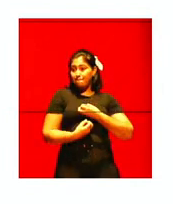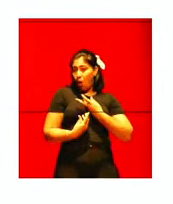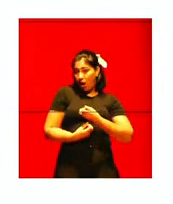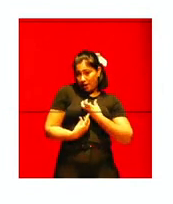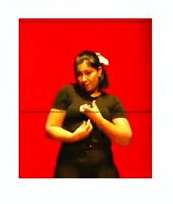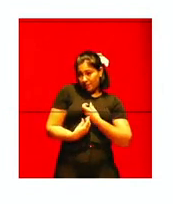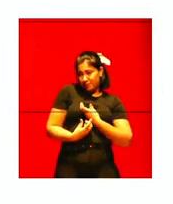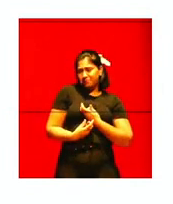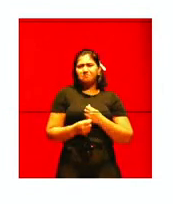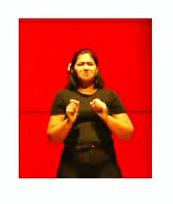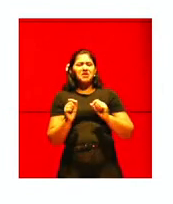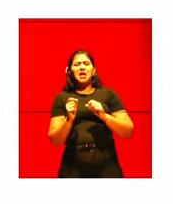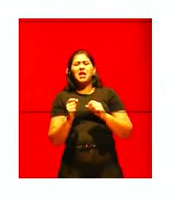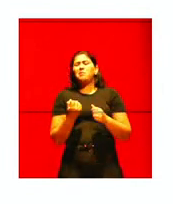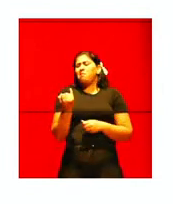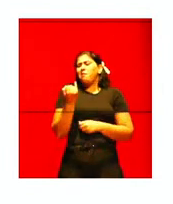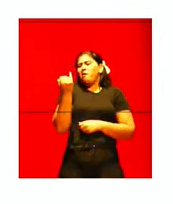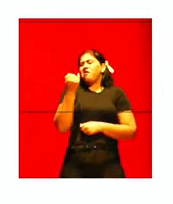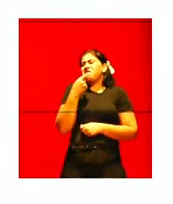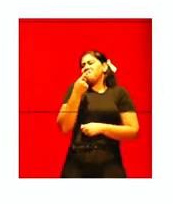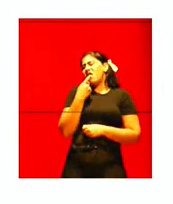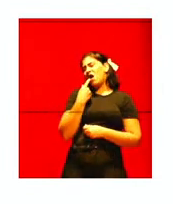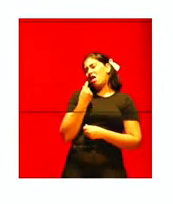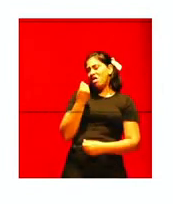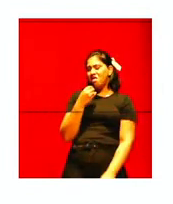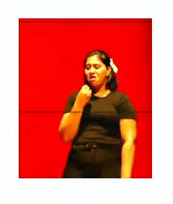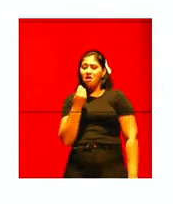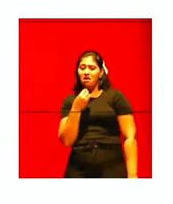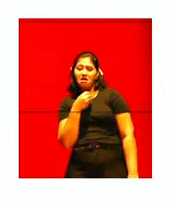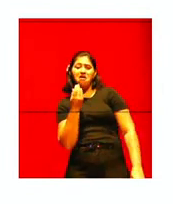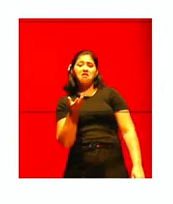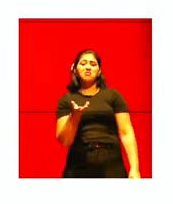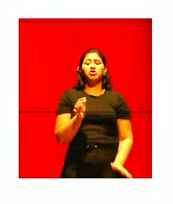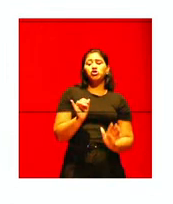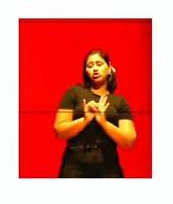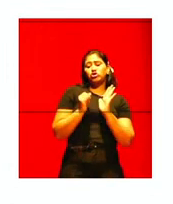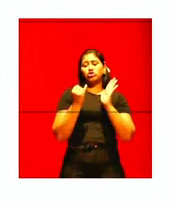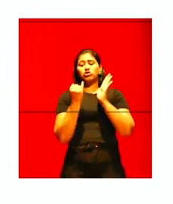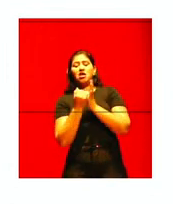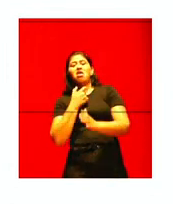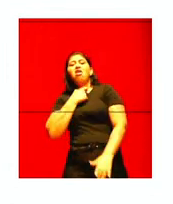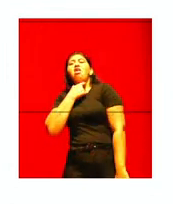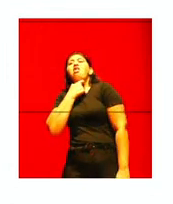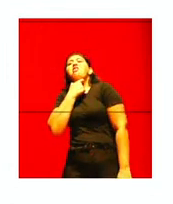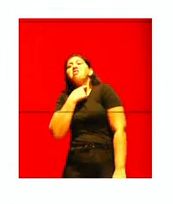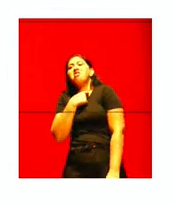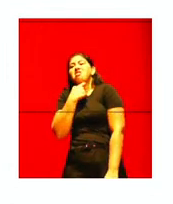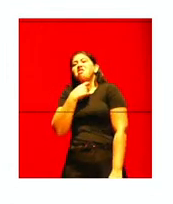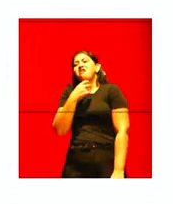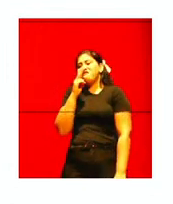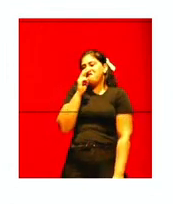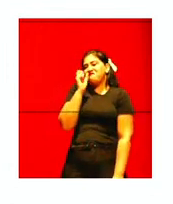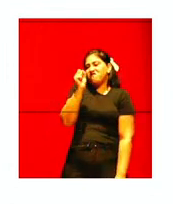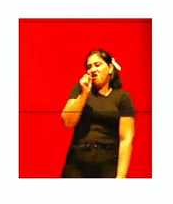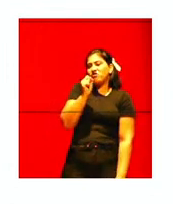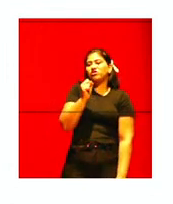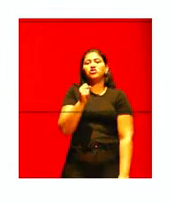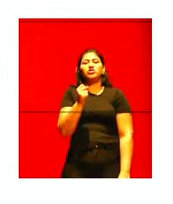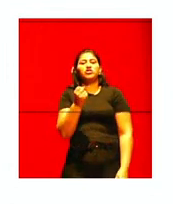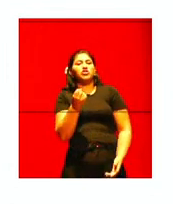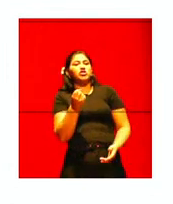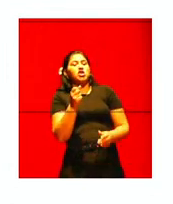que uns falem mole descansado, que os cariocas arranhem os R's na garganta, que os capixabas e